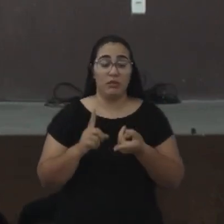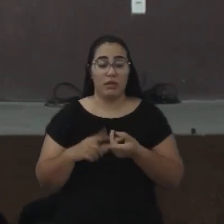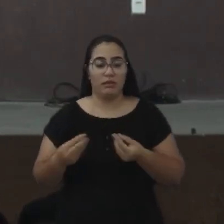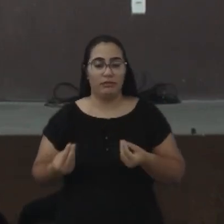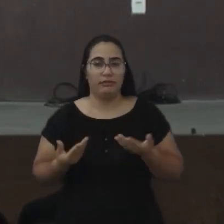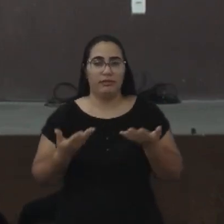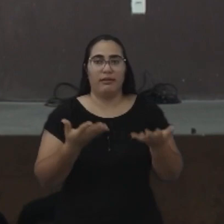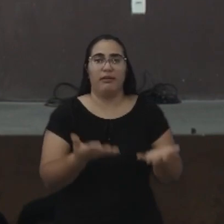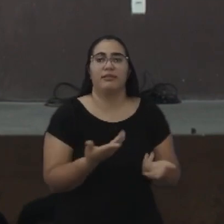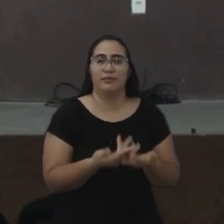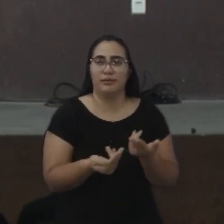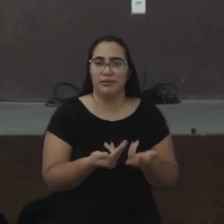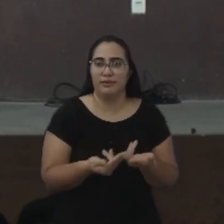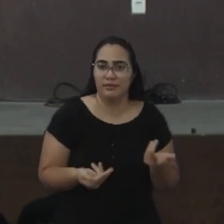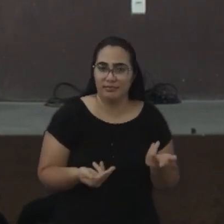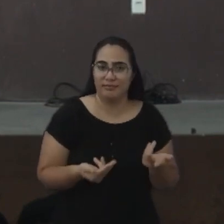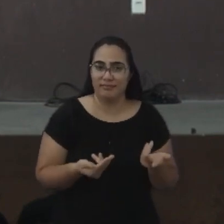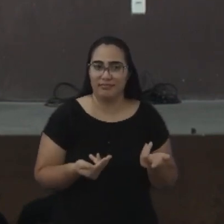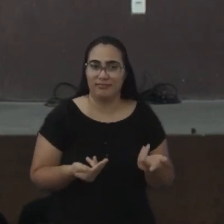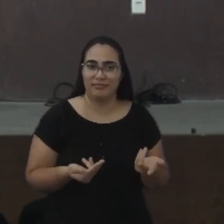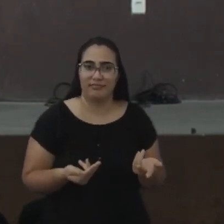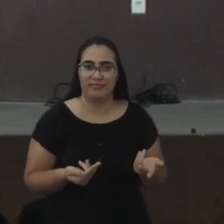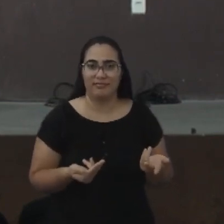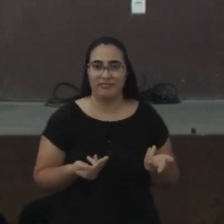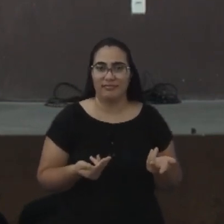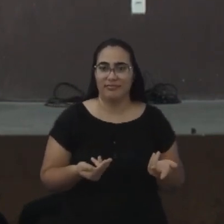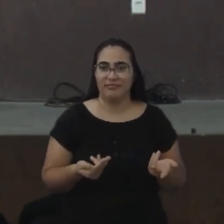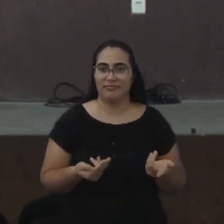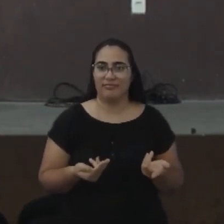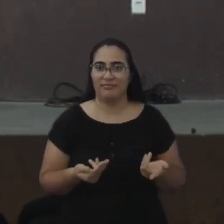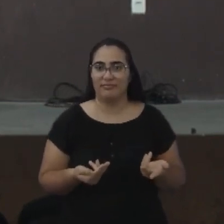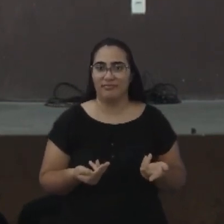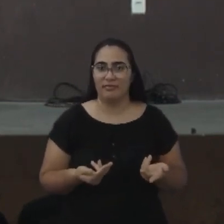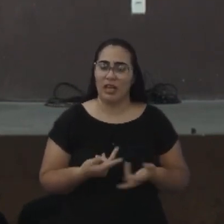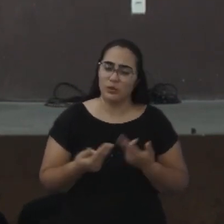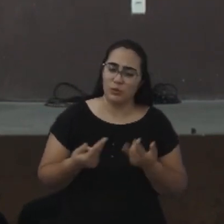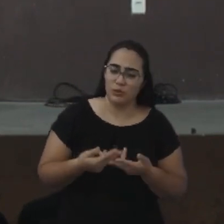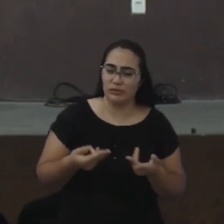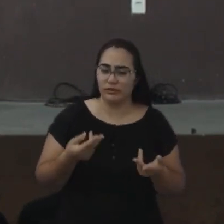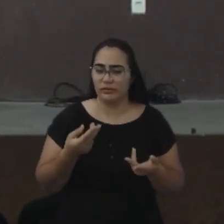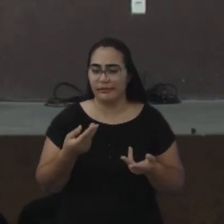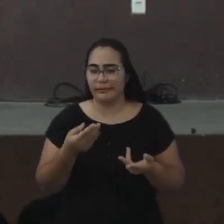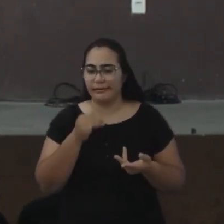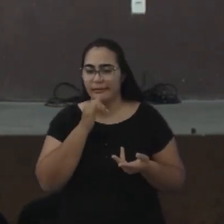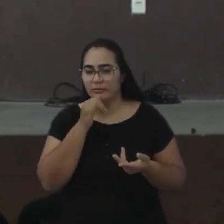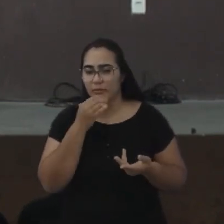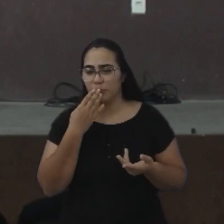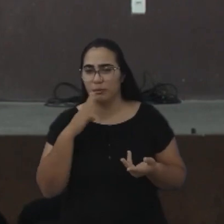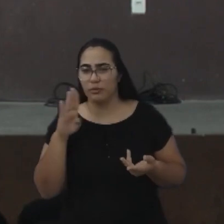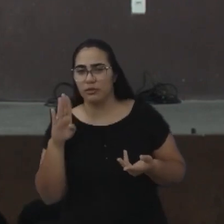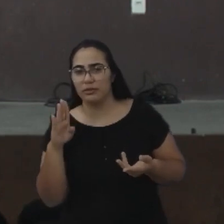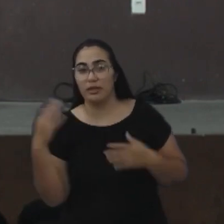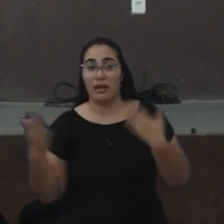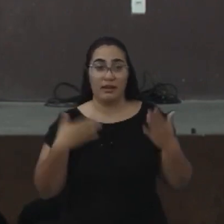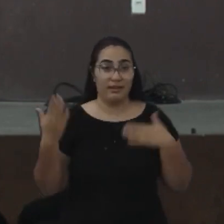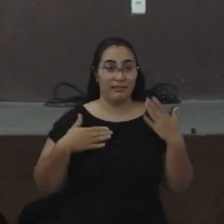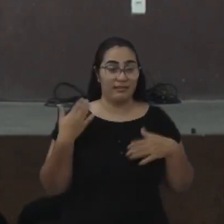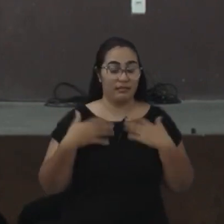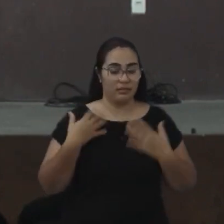oferecer ao celebrante aquilo que o celebrante está prometendo, que alegra o